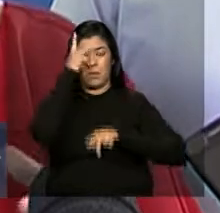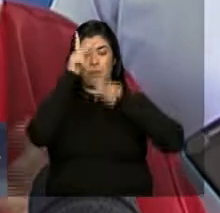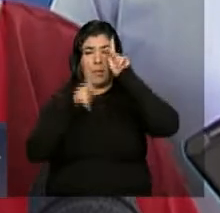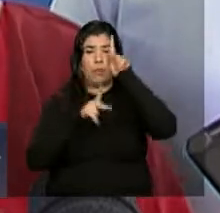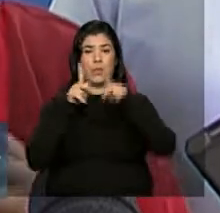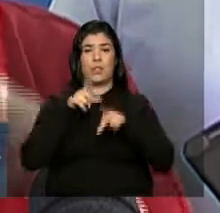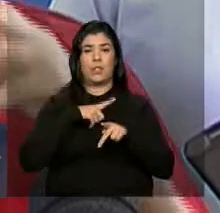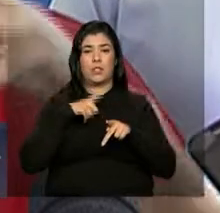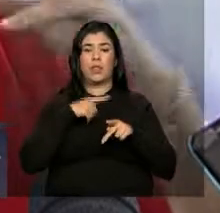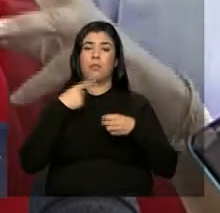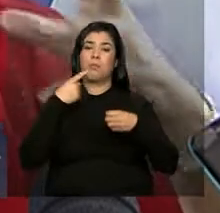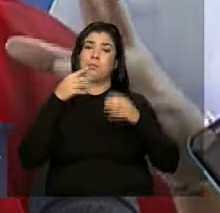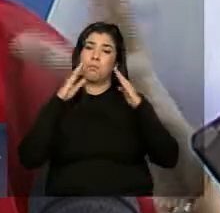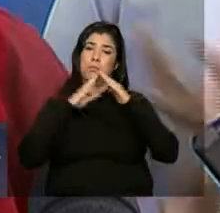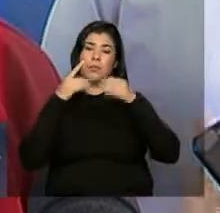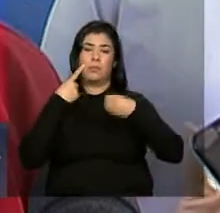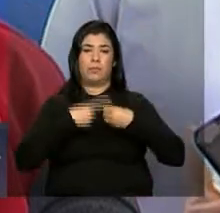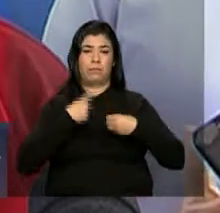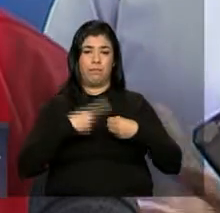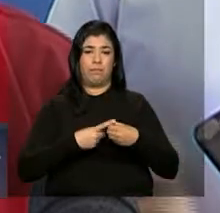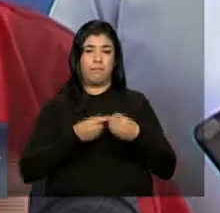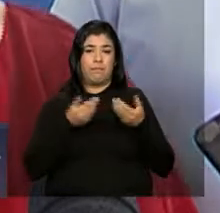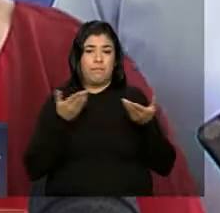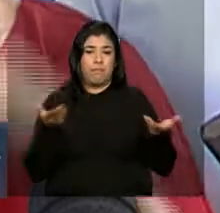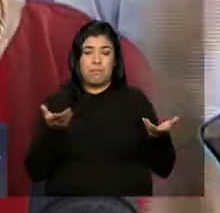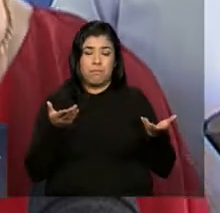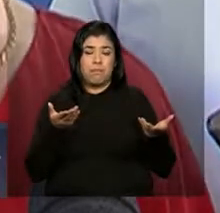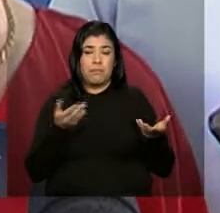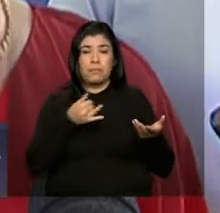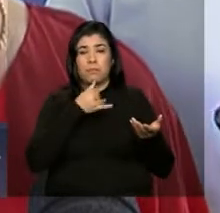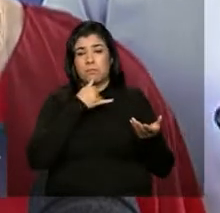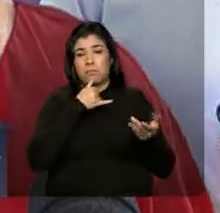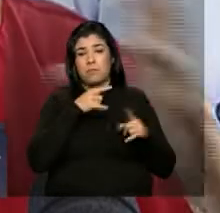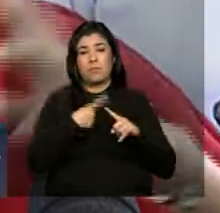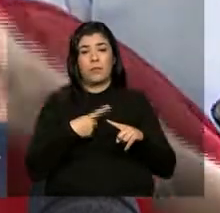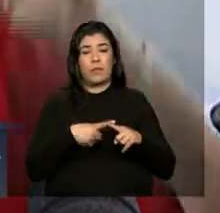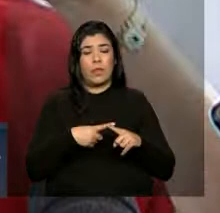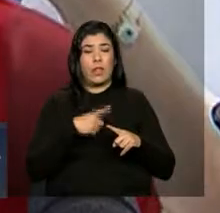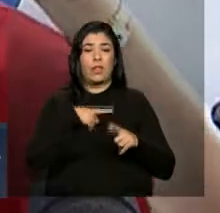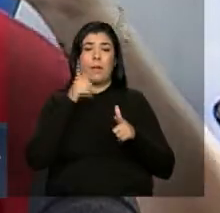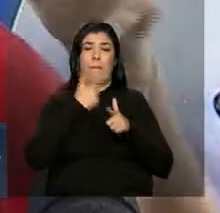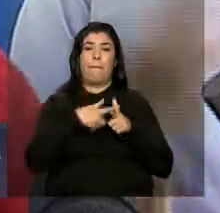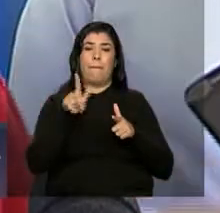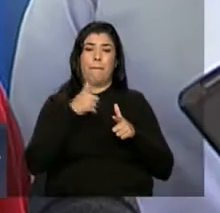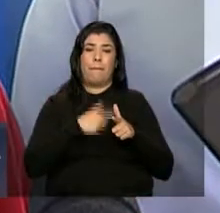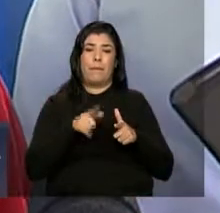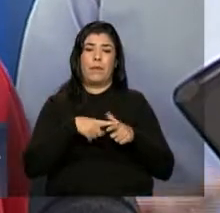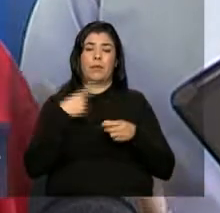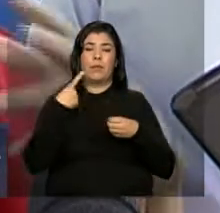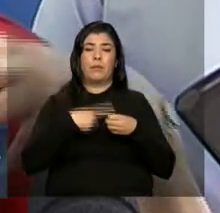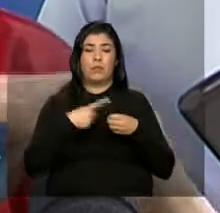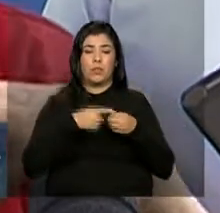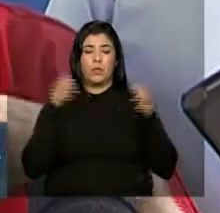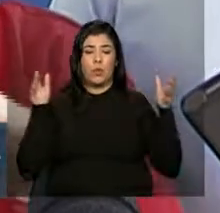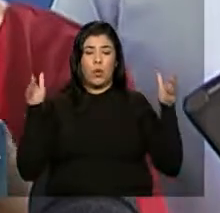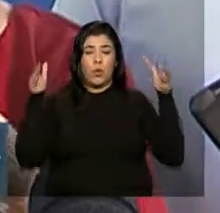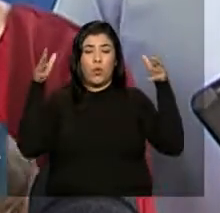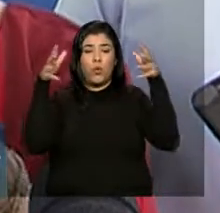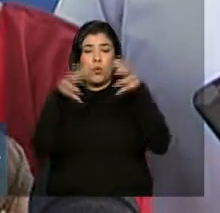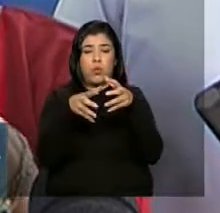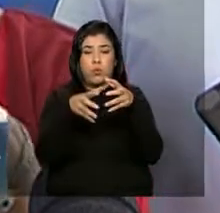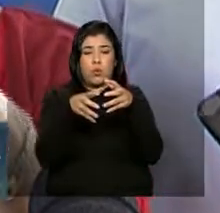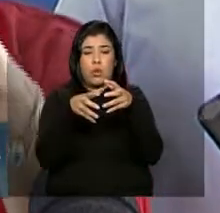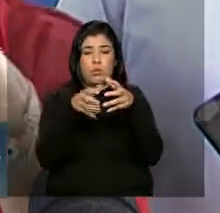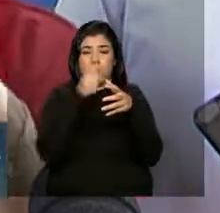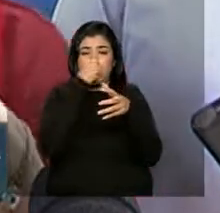urbana, infelizmente, por conta de toda a questão urbana que isso envolve, ela se concentra nas grandes cidades. Então nós temos de